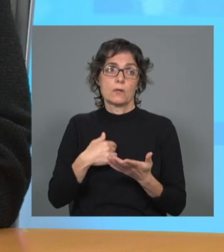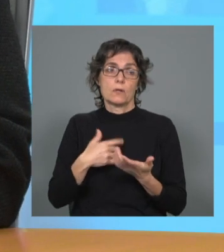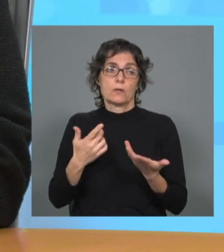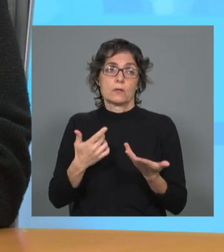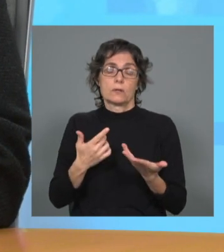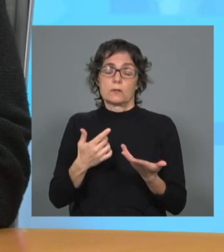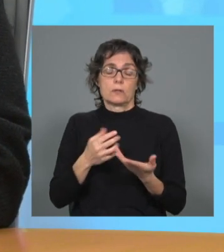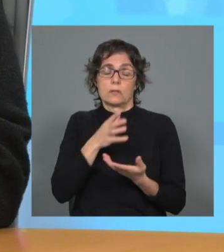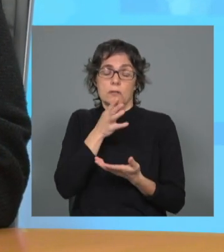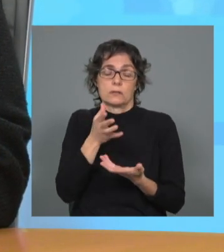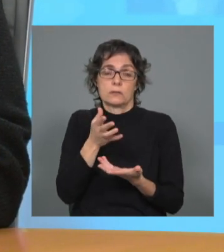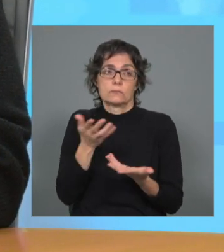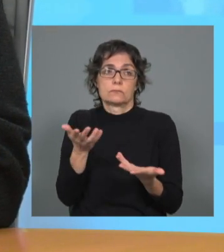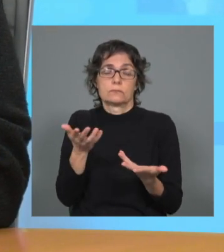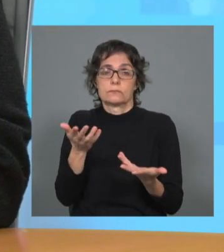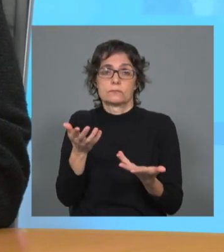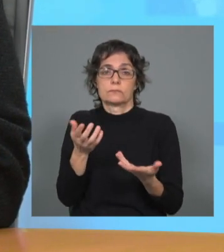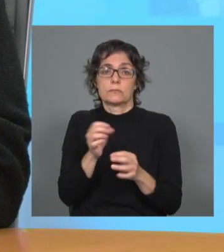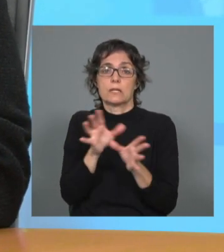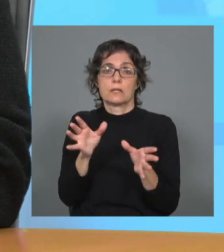O apelo é o mesmo do costume.